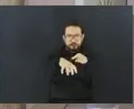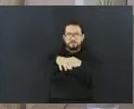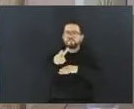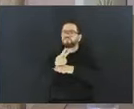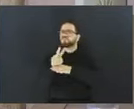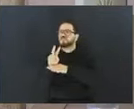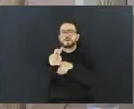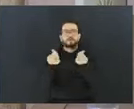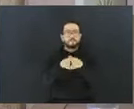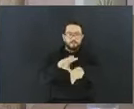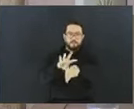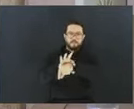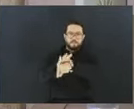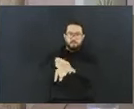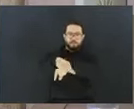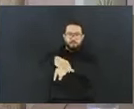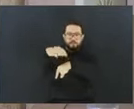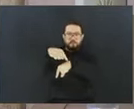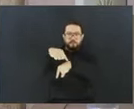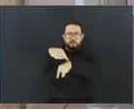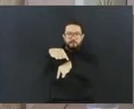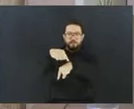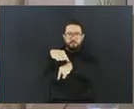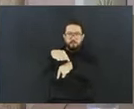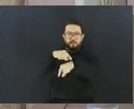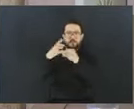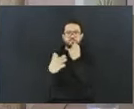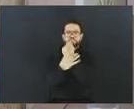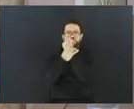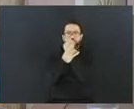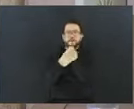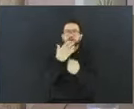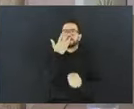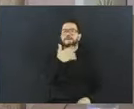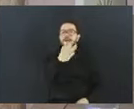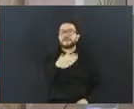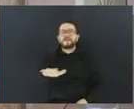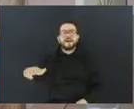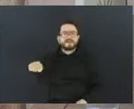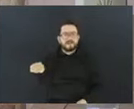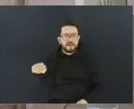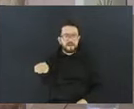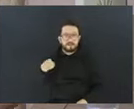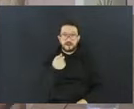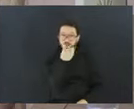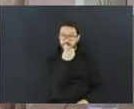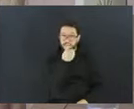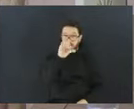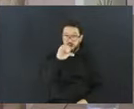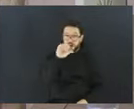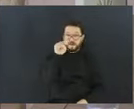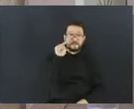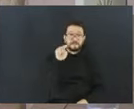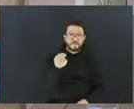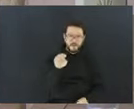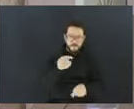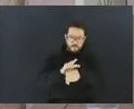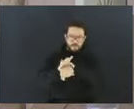edificação de crianças, foram 69 mil pulseirinhas distribuídas em todo o nosso litoral durante o verão,